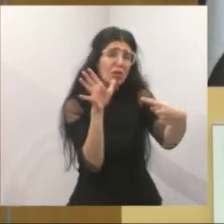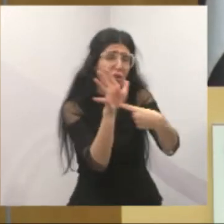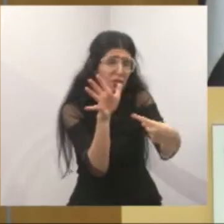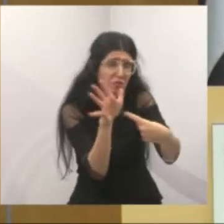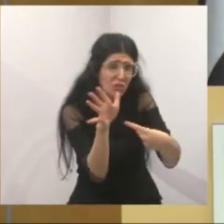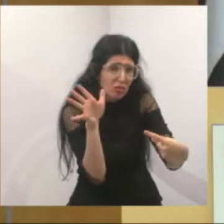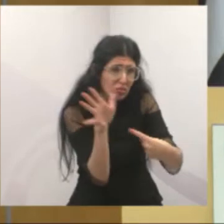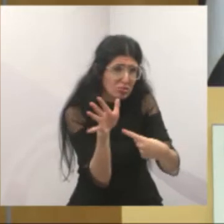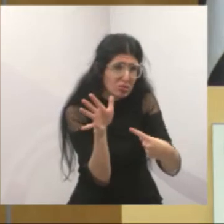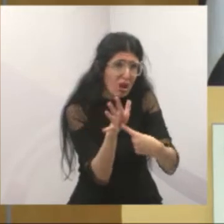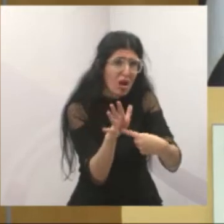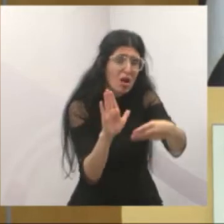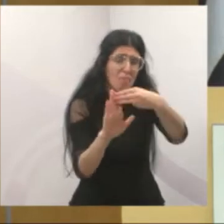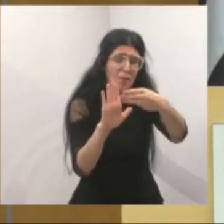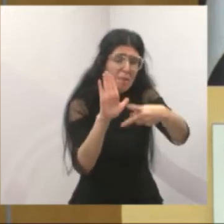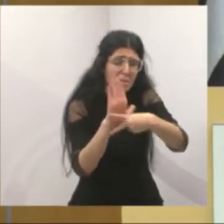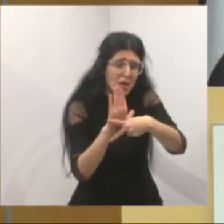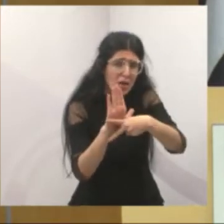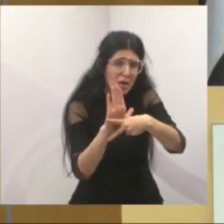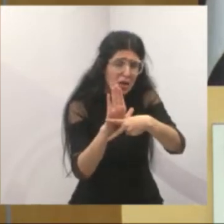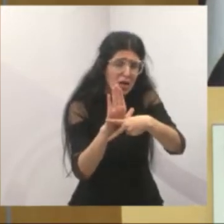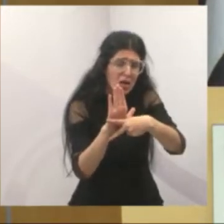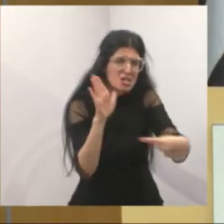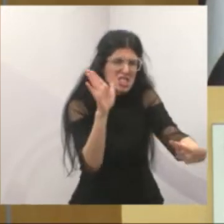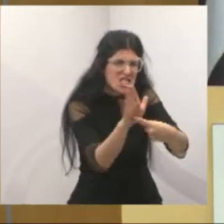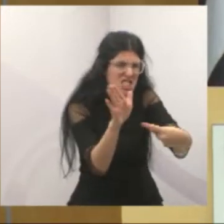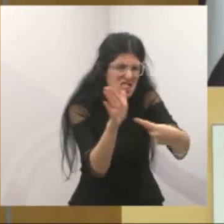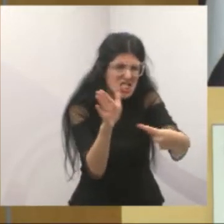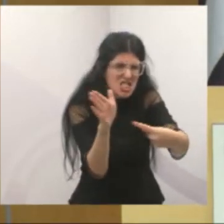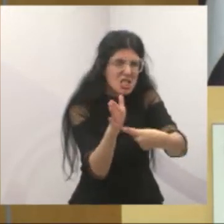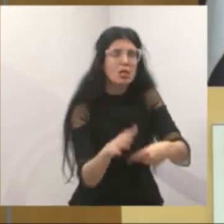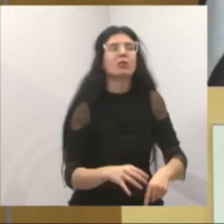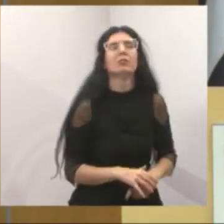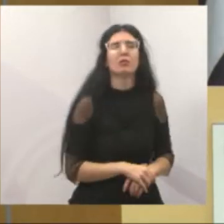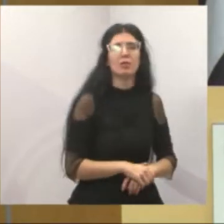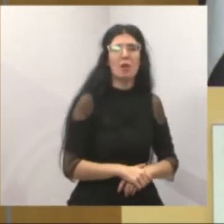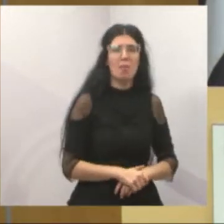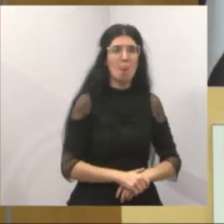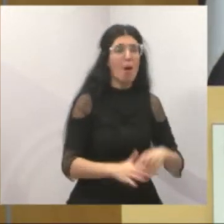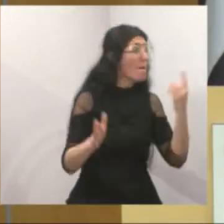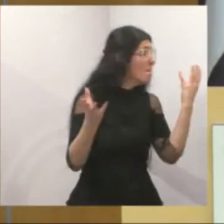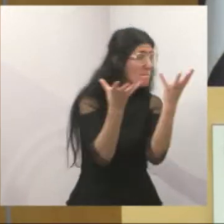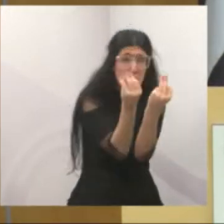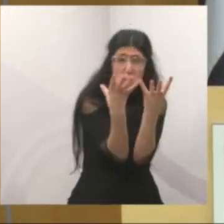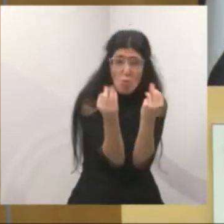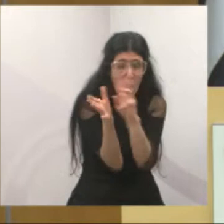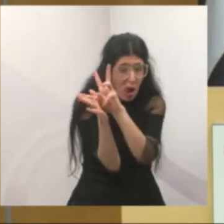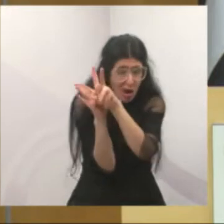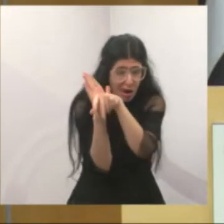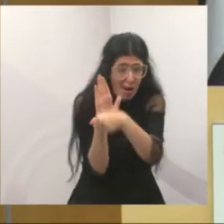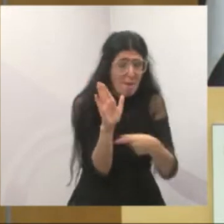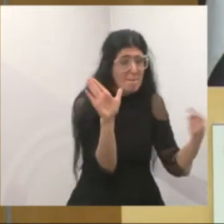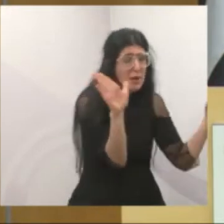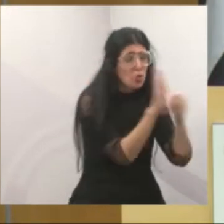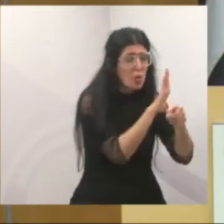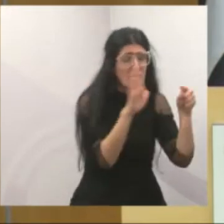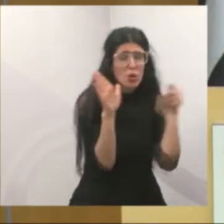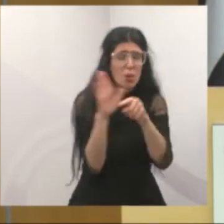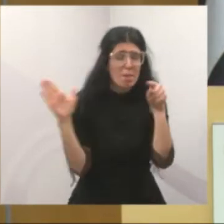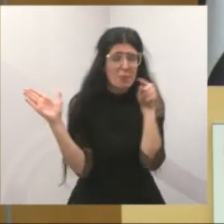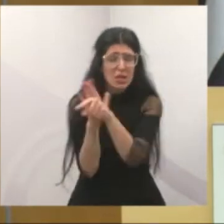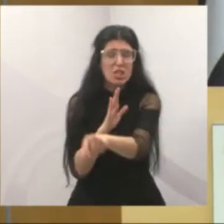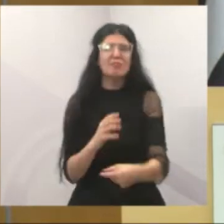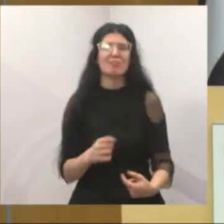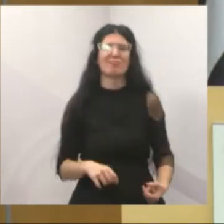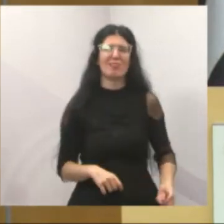Ministério Público. E perceba o seguinte, que surgiram vários questionamentos. E eu quero aqui conversar